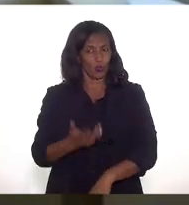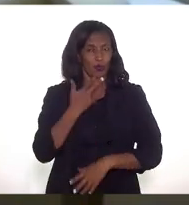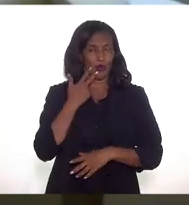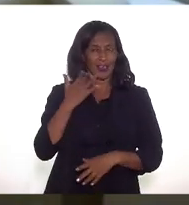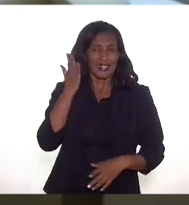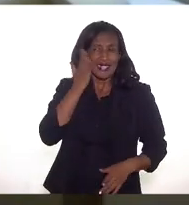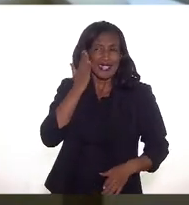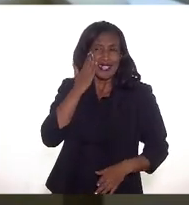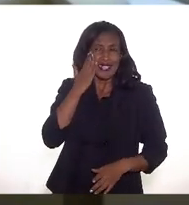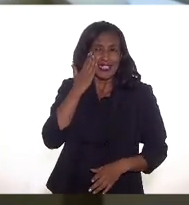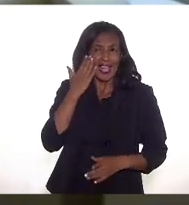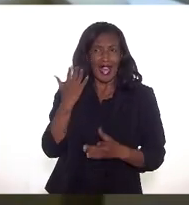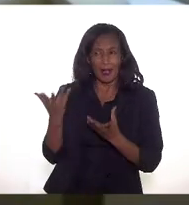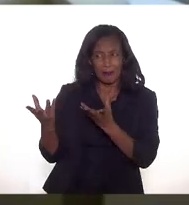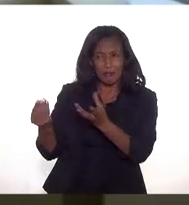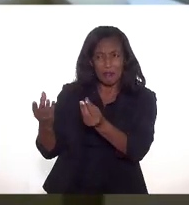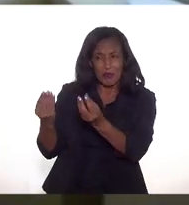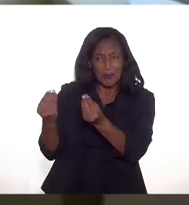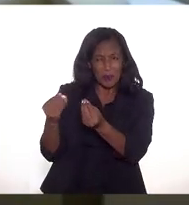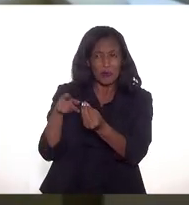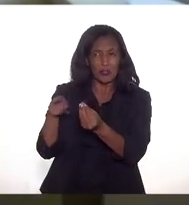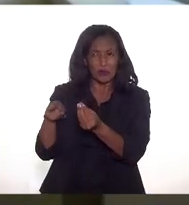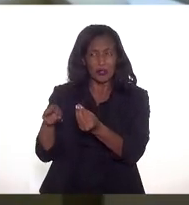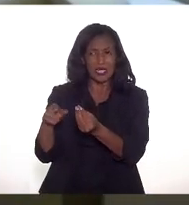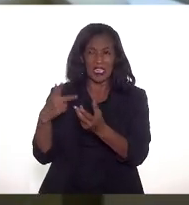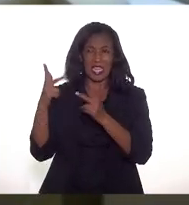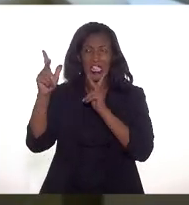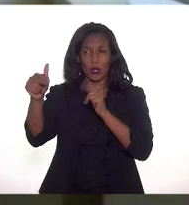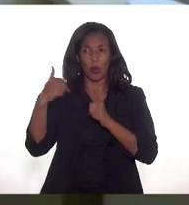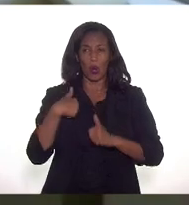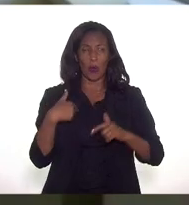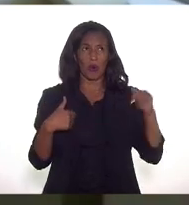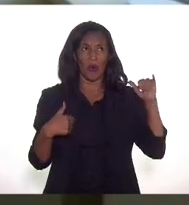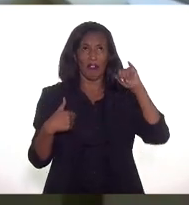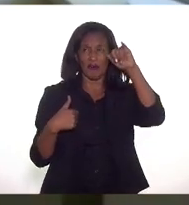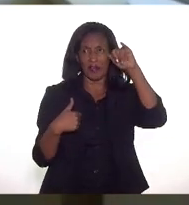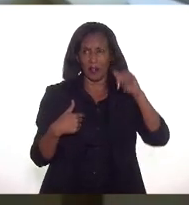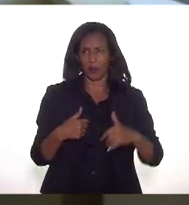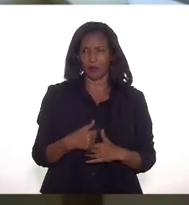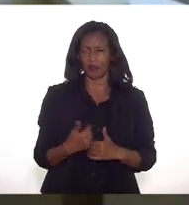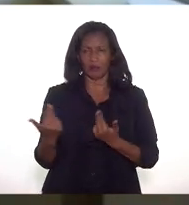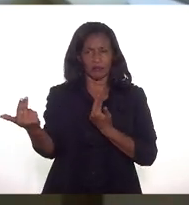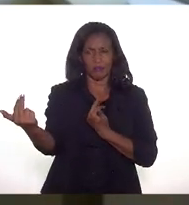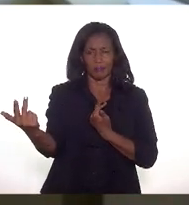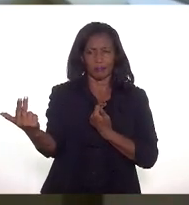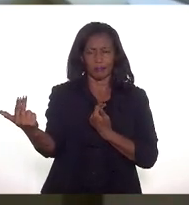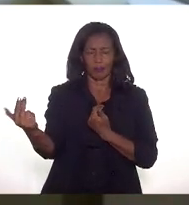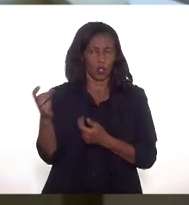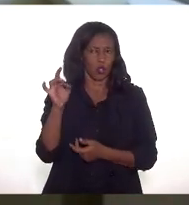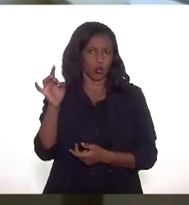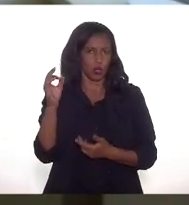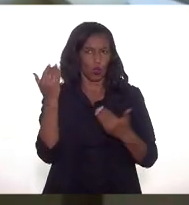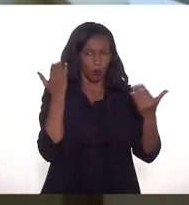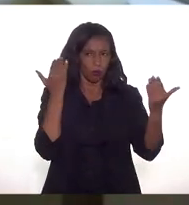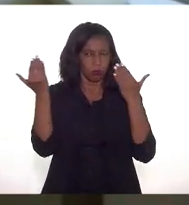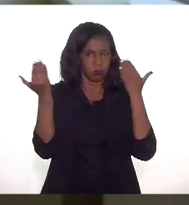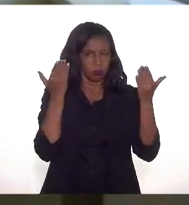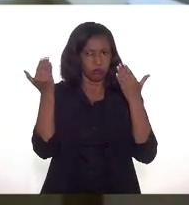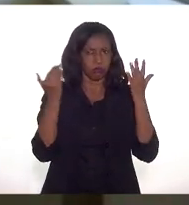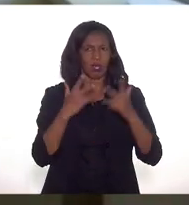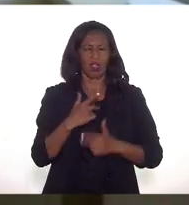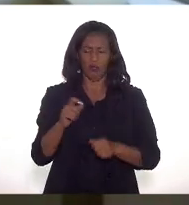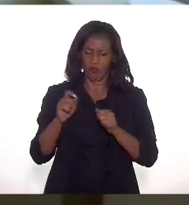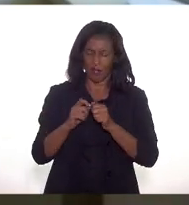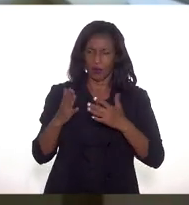do ramo quanto eu de pilotar avião. Então, estou aqui fazendo minhas as palavras